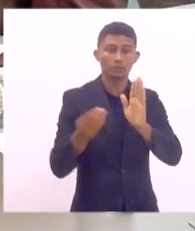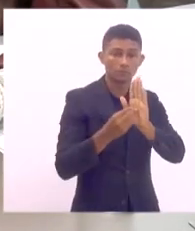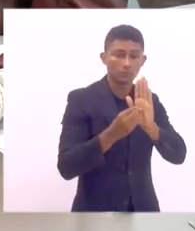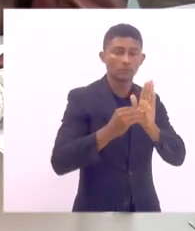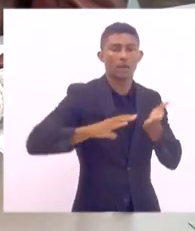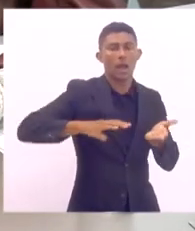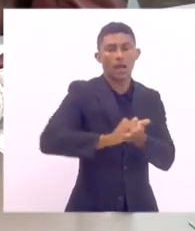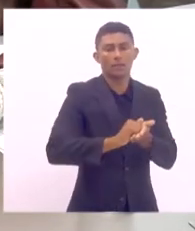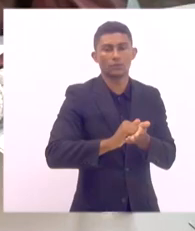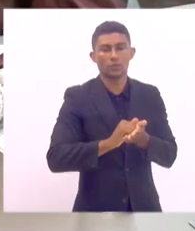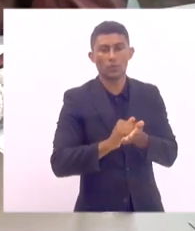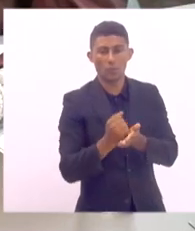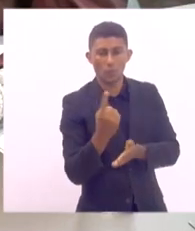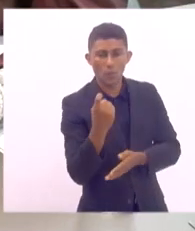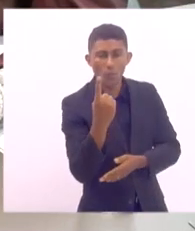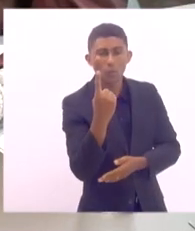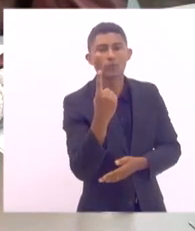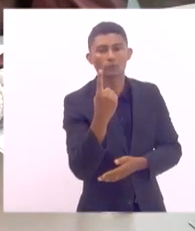do Supera Rio.